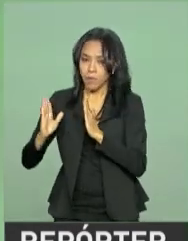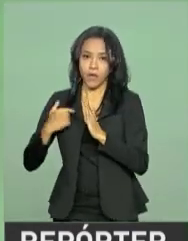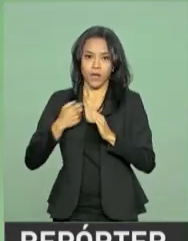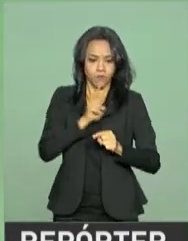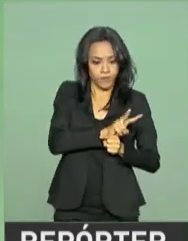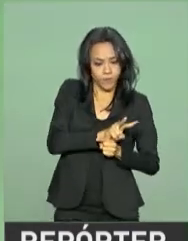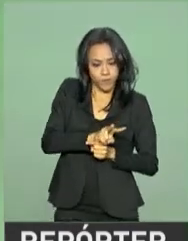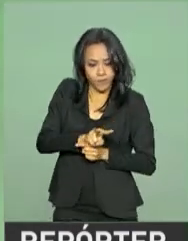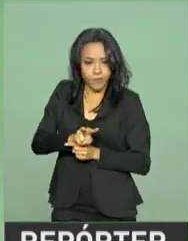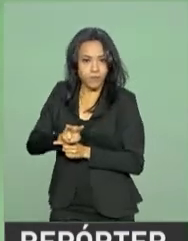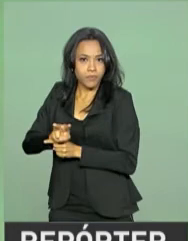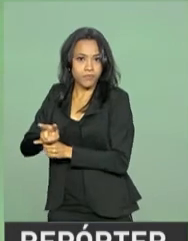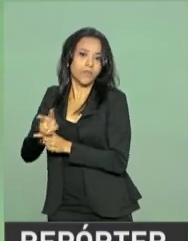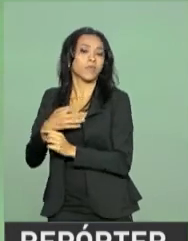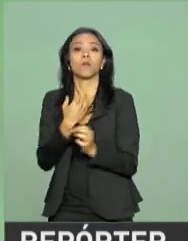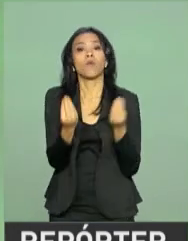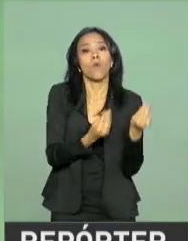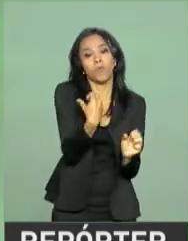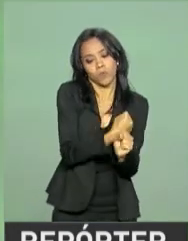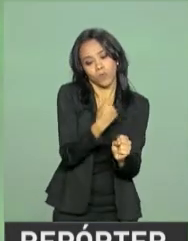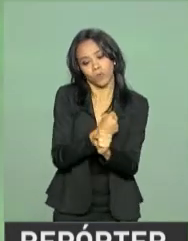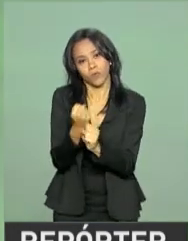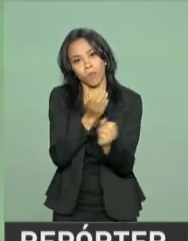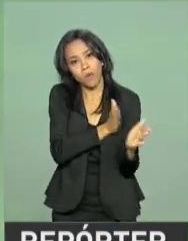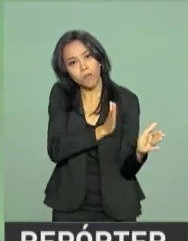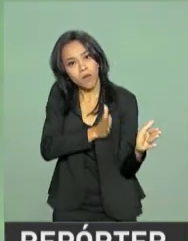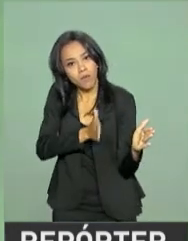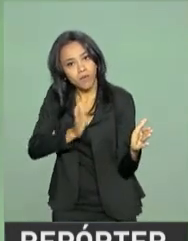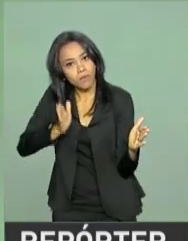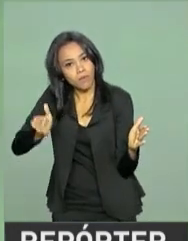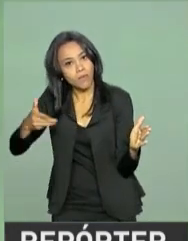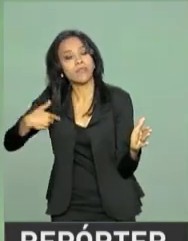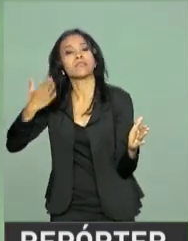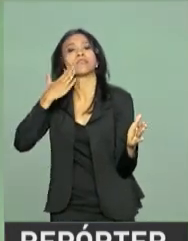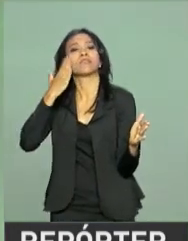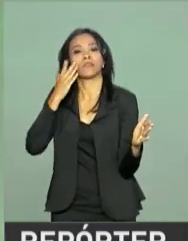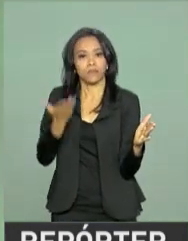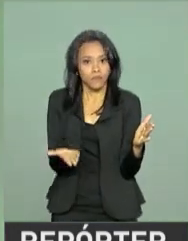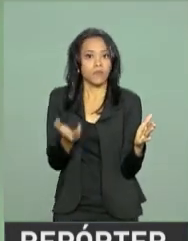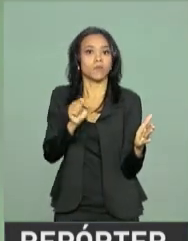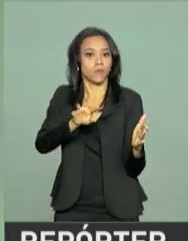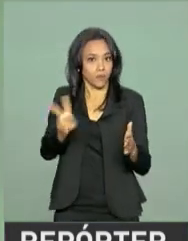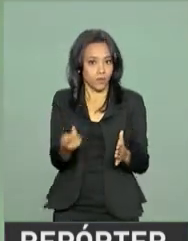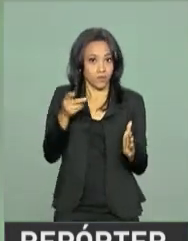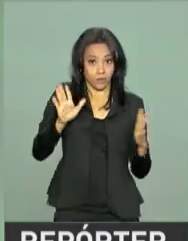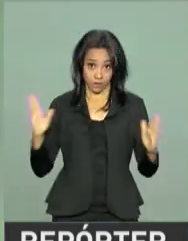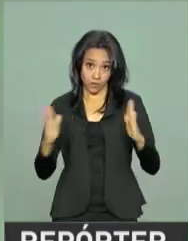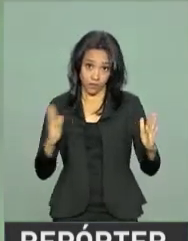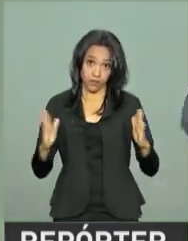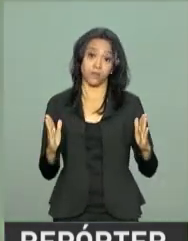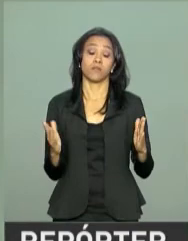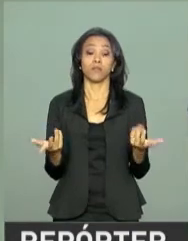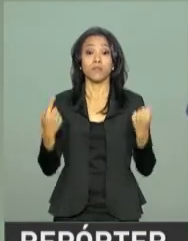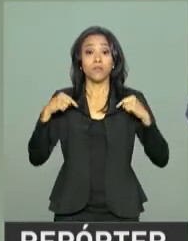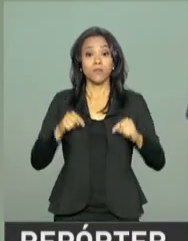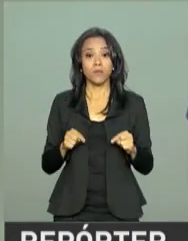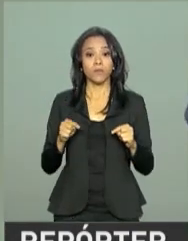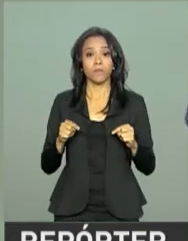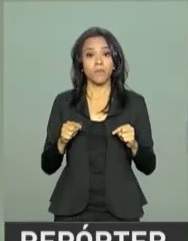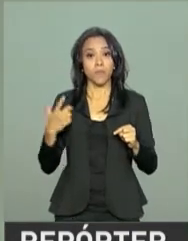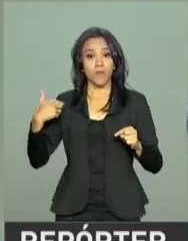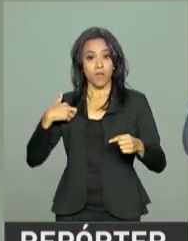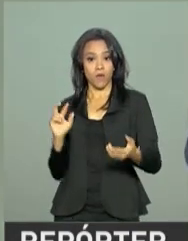manutenção das obras e ampliar radicalmente a produtividade nessa atividade econômica vindo aqui